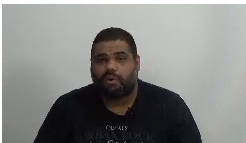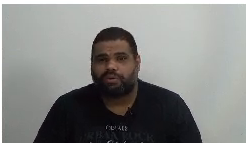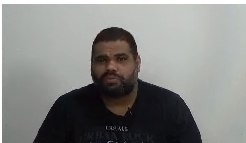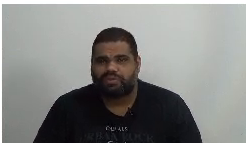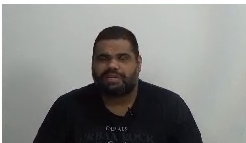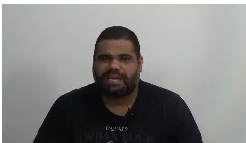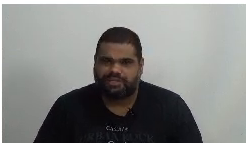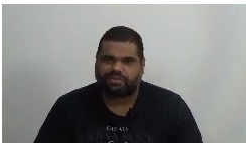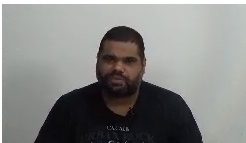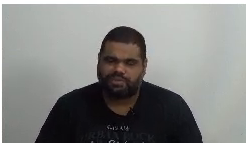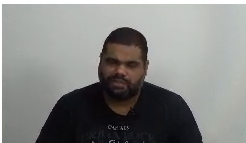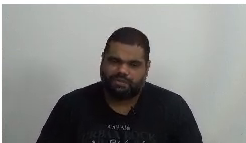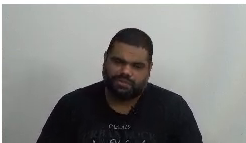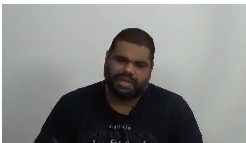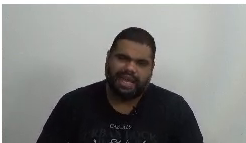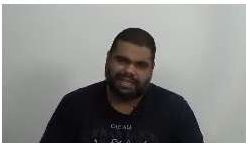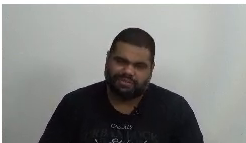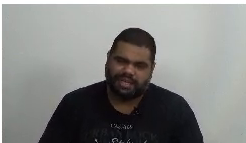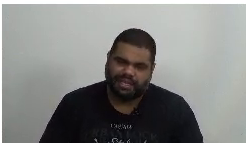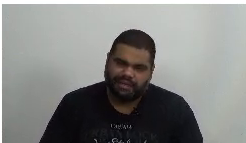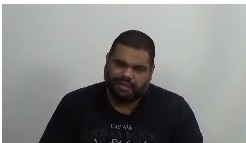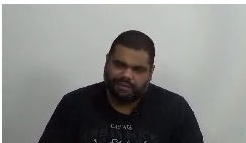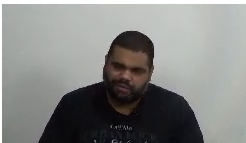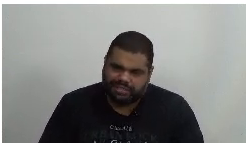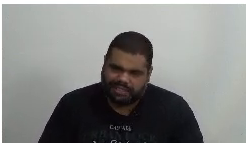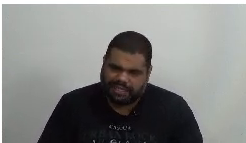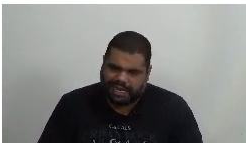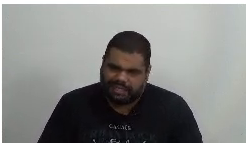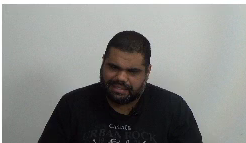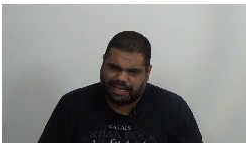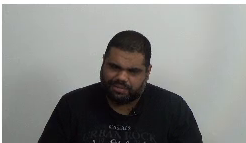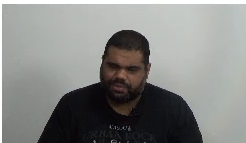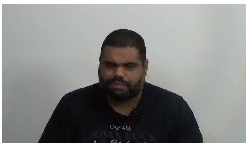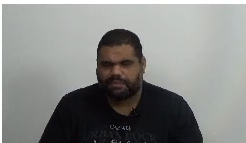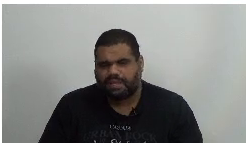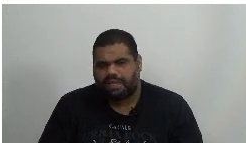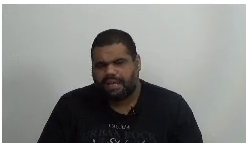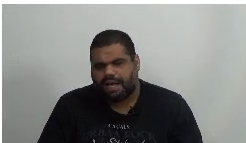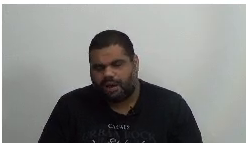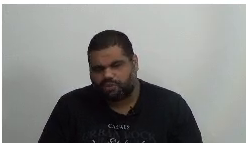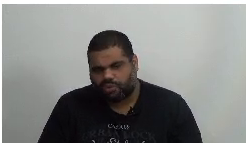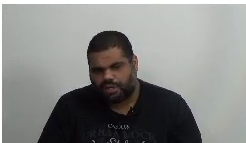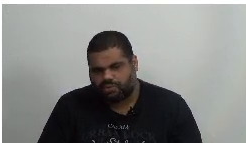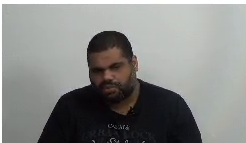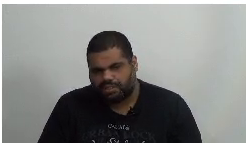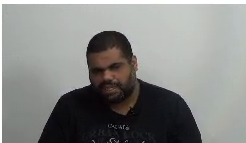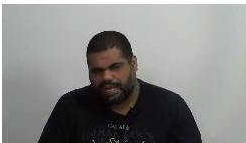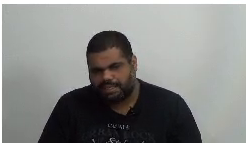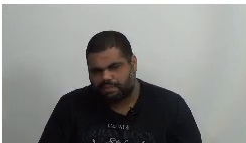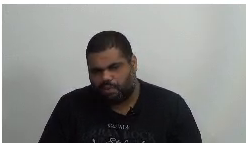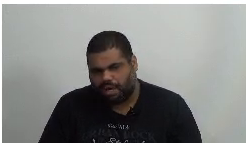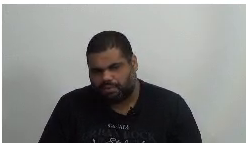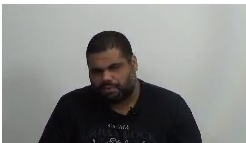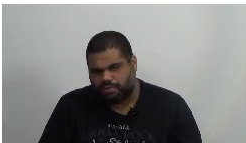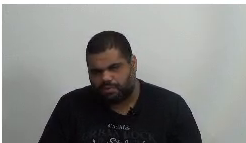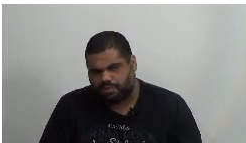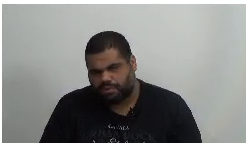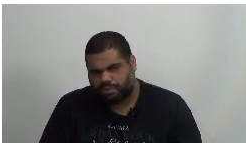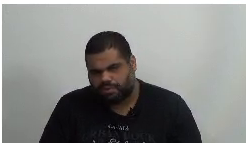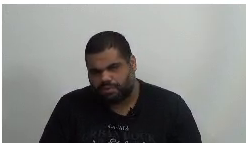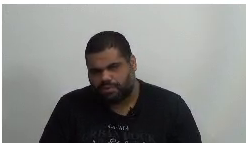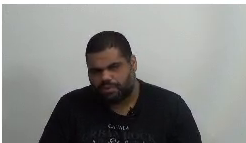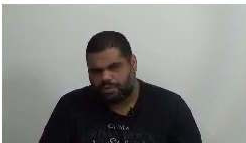8 bônus exclusivos. É isso aí. Você terá acesso aos nossos 3